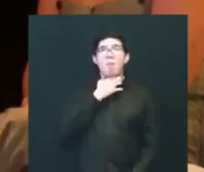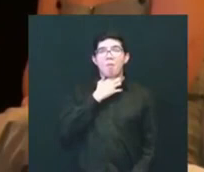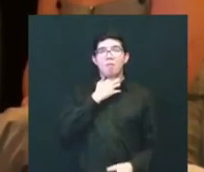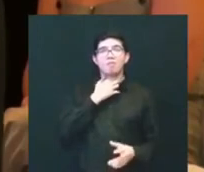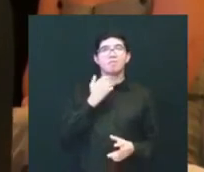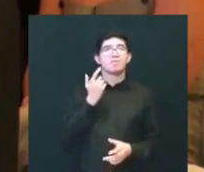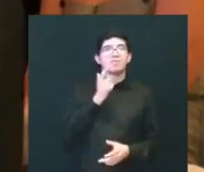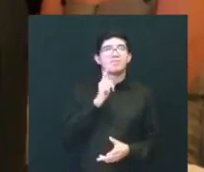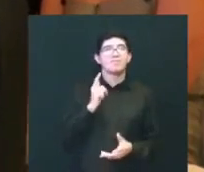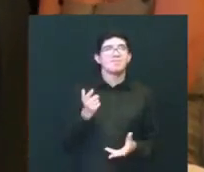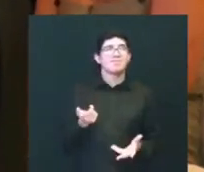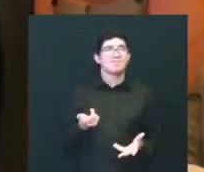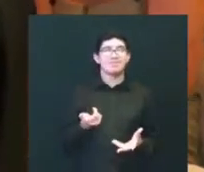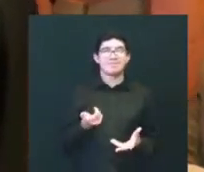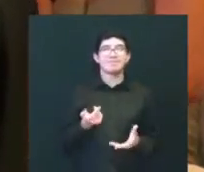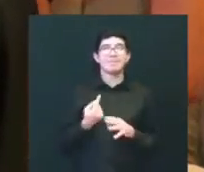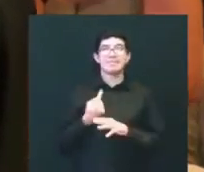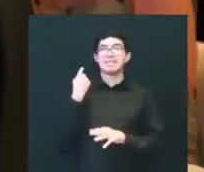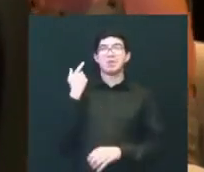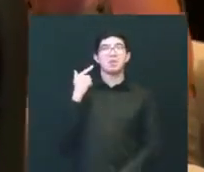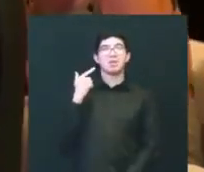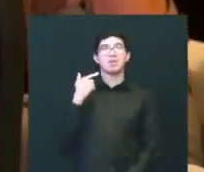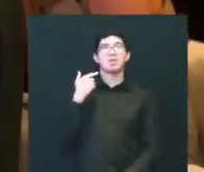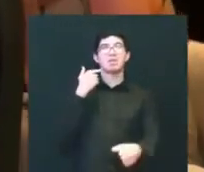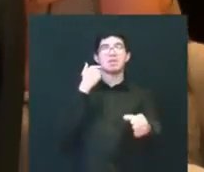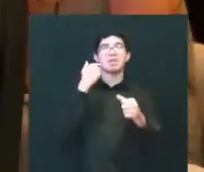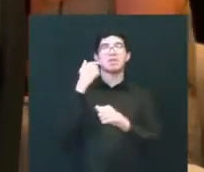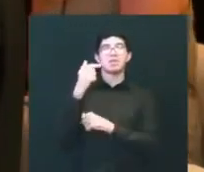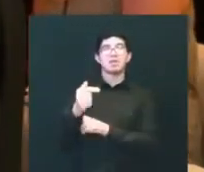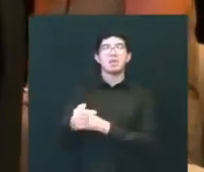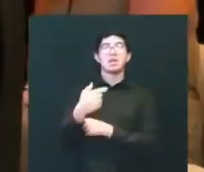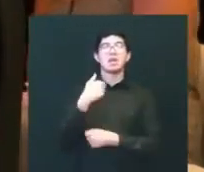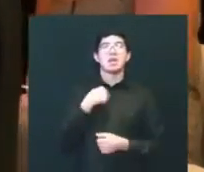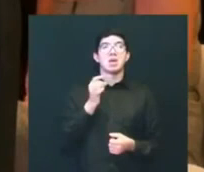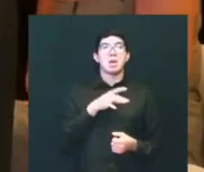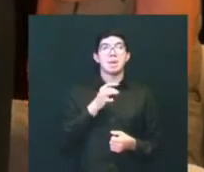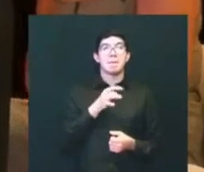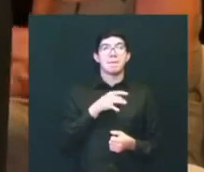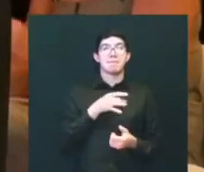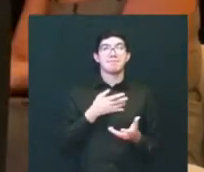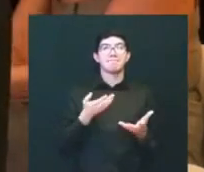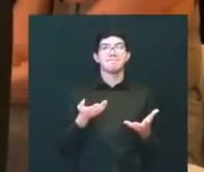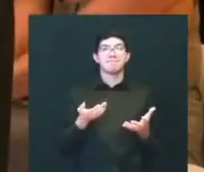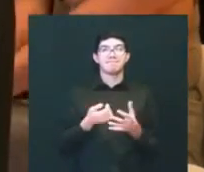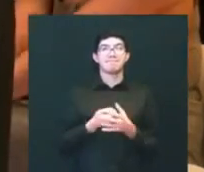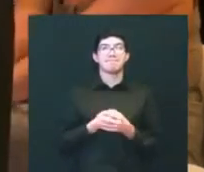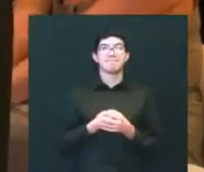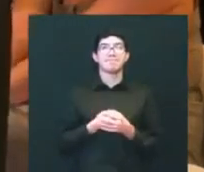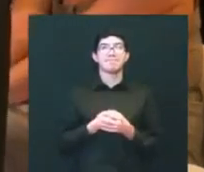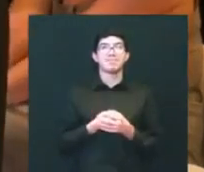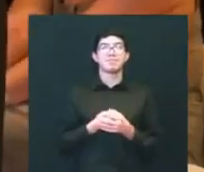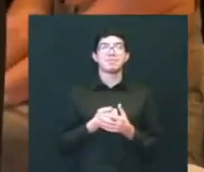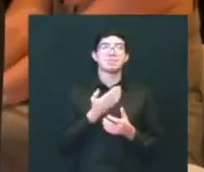isso também, entendeu? Isso está fazendo com que eu estou ficando temeroso de me alimentar